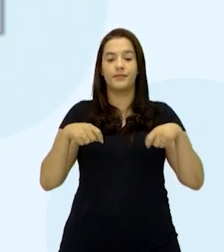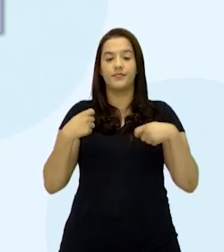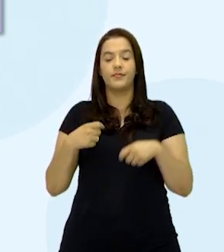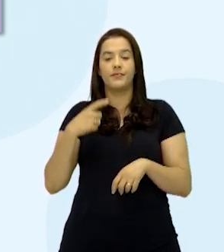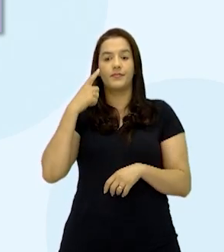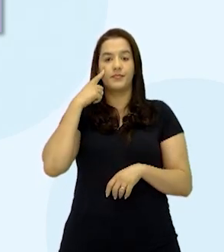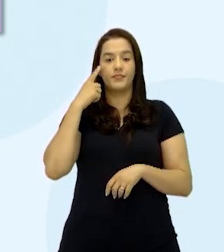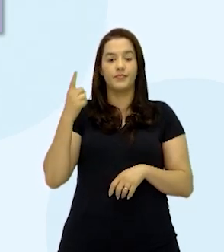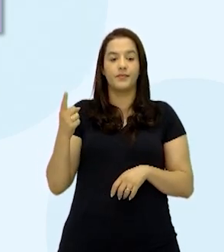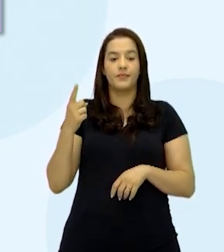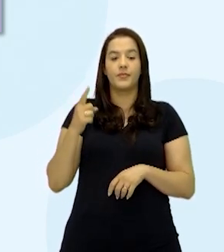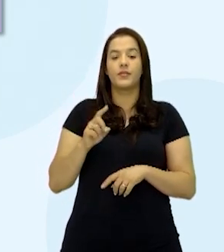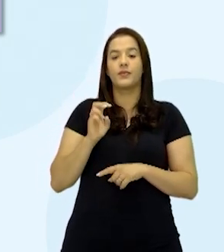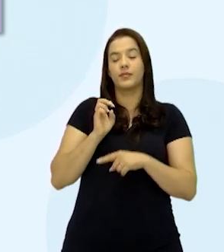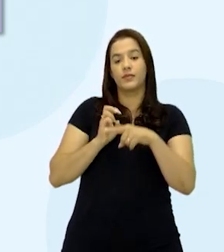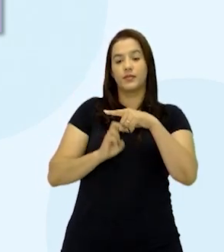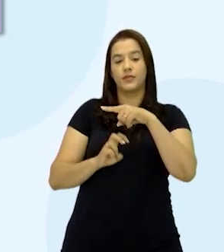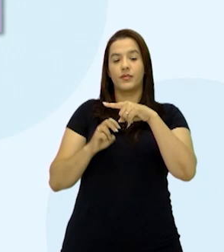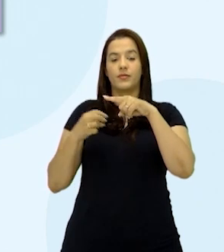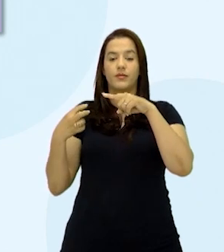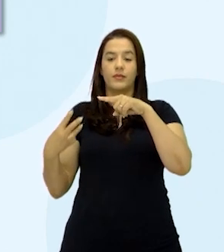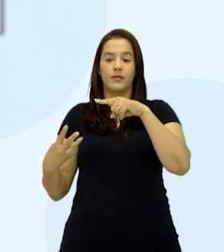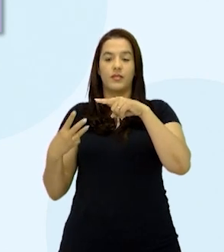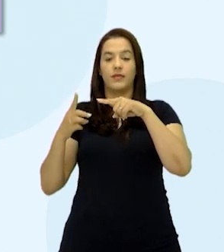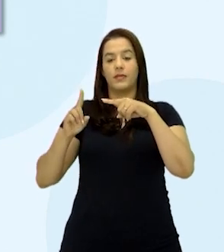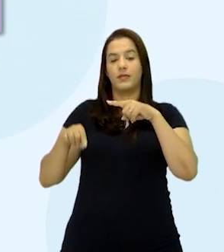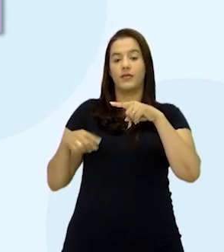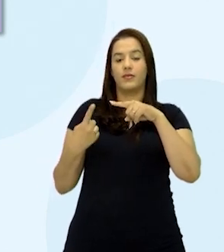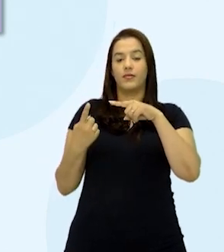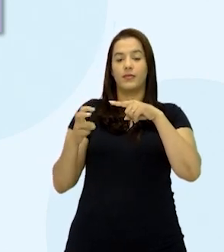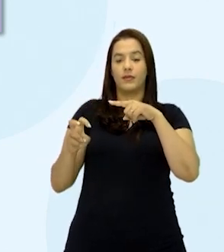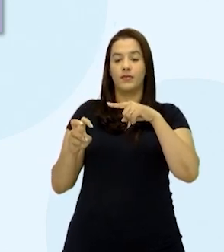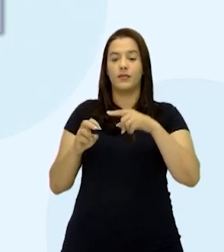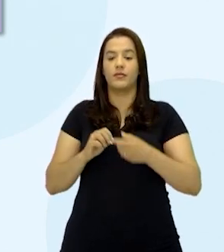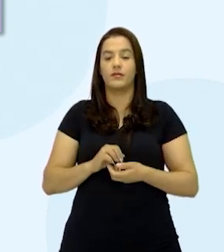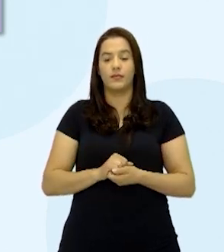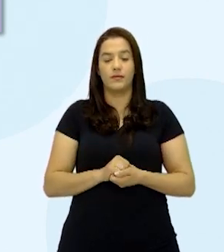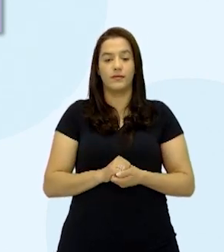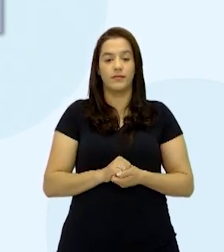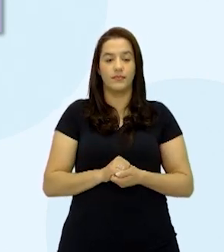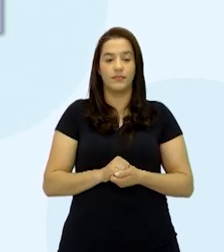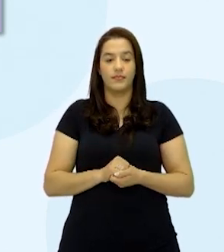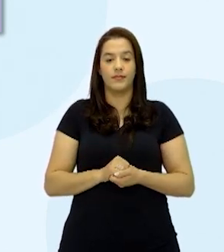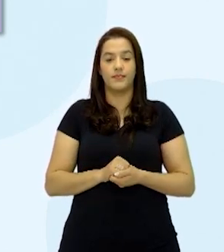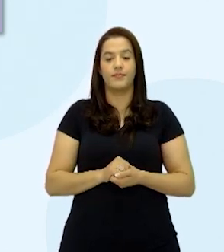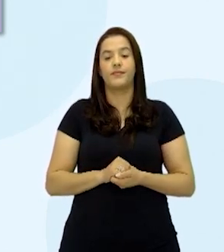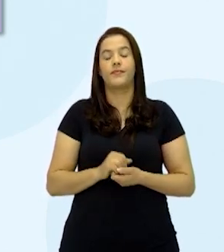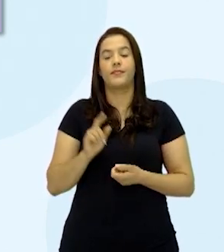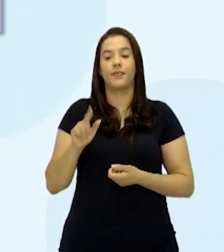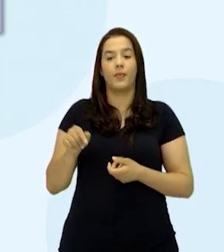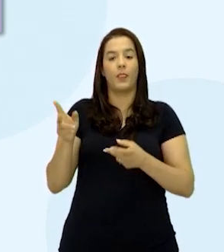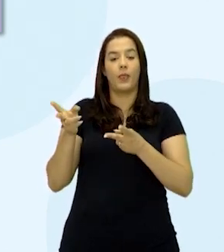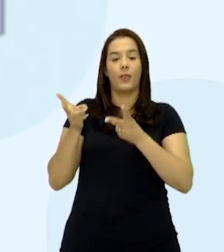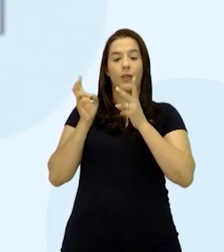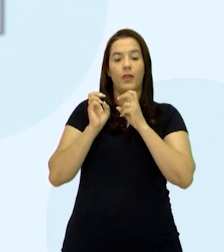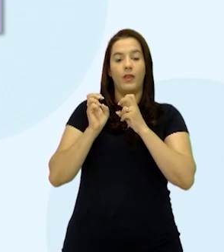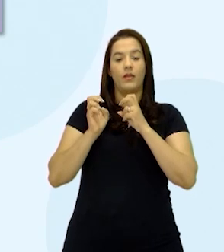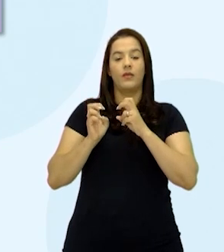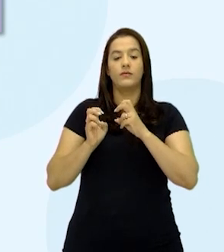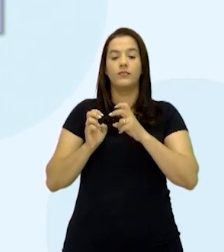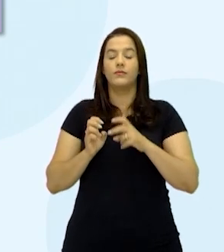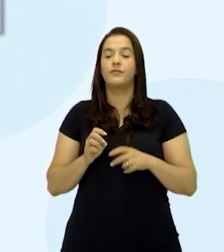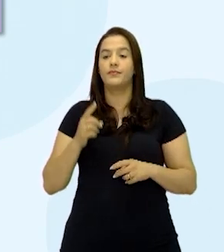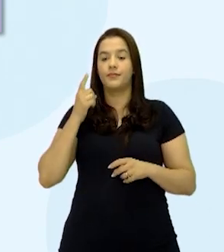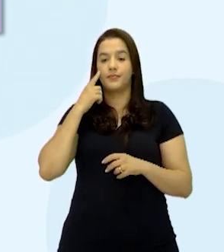múltiplo comum entre o 5 e o 3 é o 15. Né? Então a gente faz a mesma coisa, ó, tá vendo? A gente percebe que do